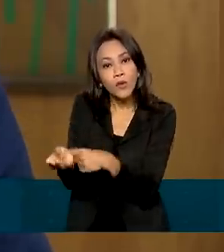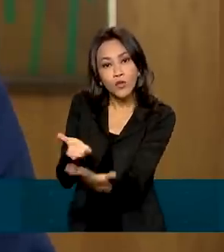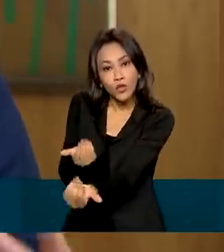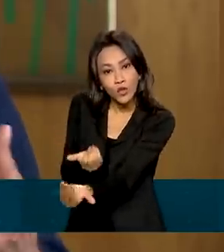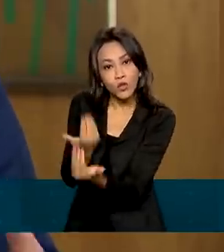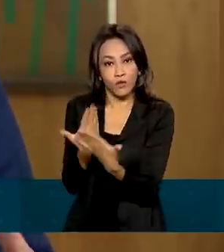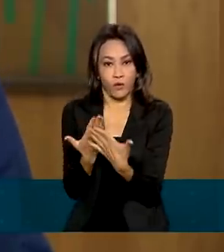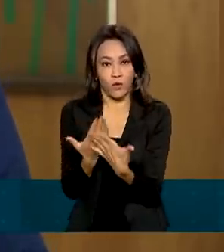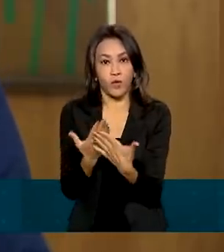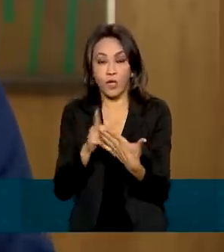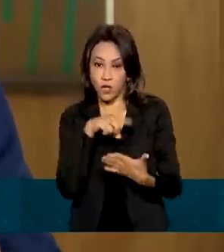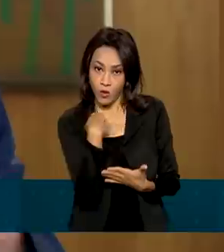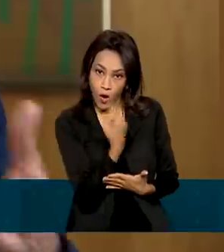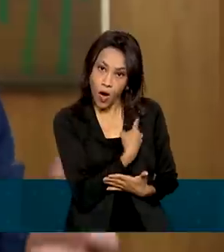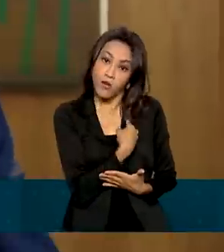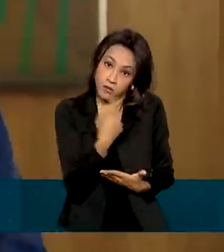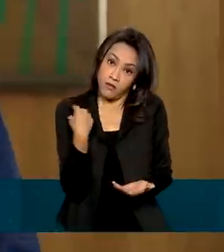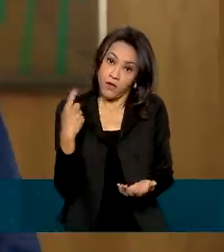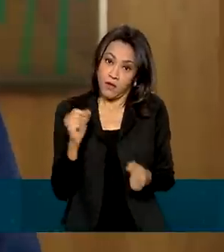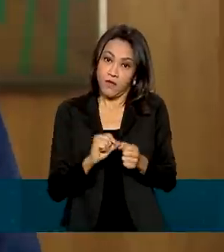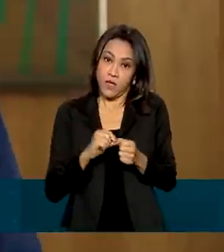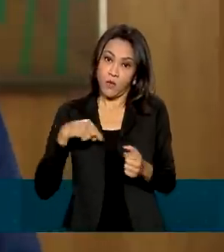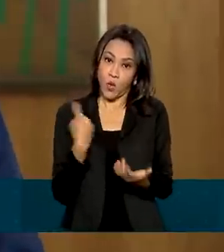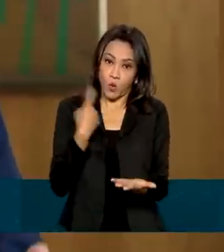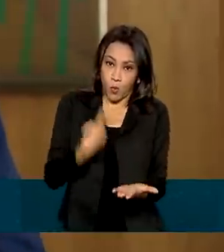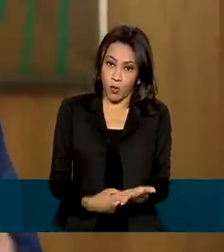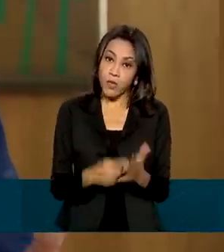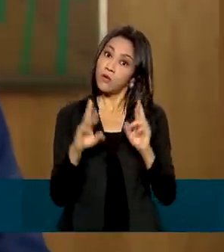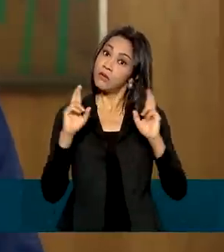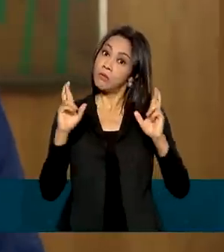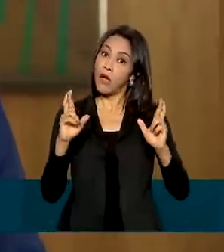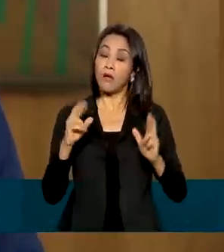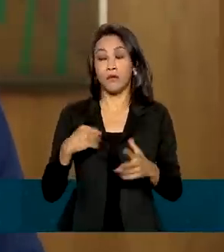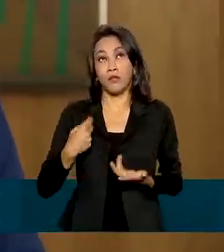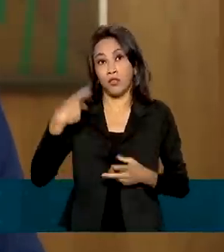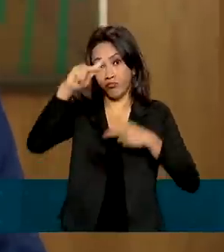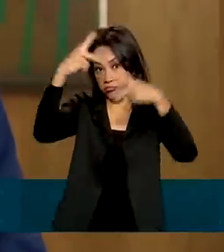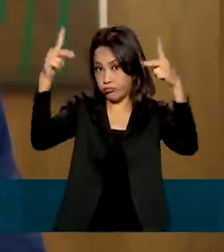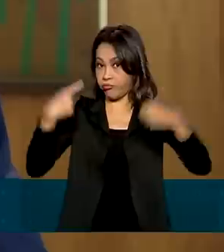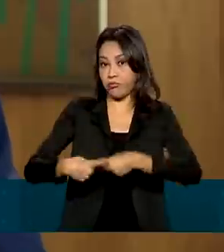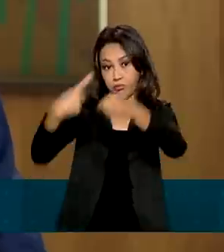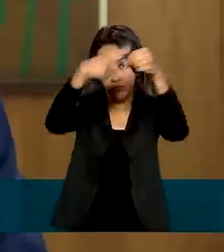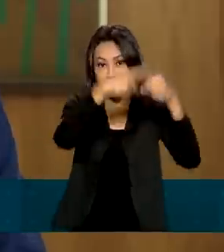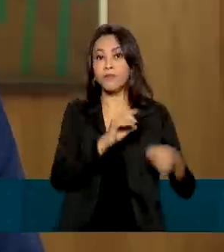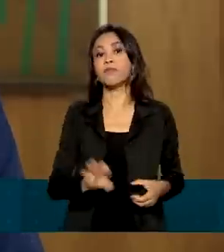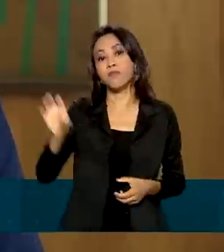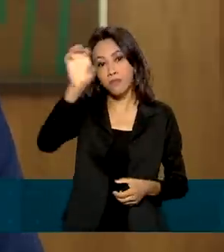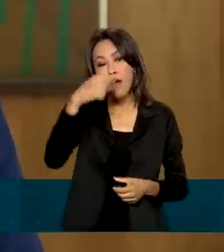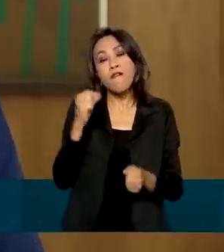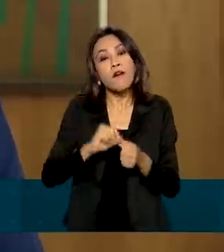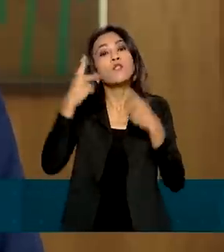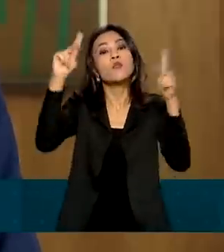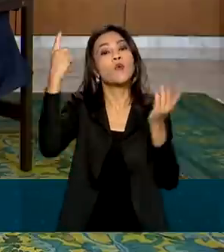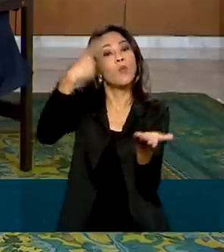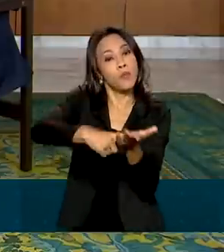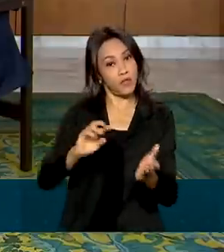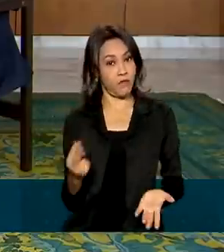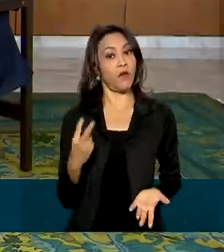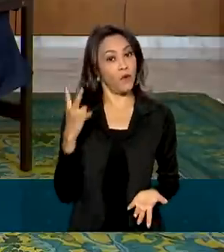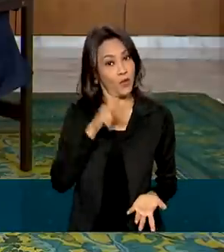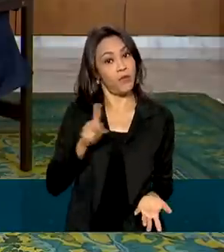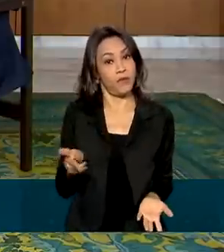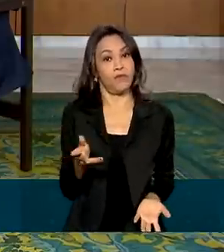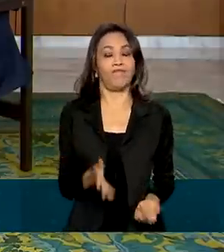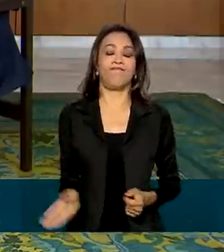estudantes. Então, fizemos a nossa parte, a gente espera que os prefeitos, né, governadores, façam a sua e valorize o professor.